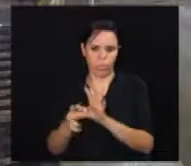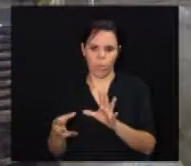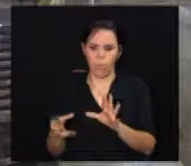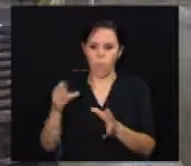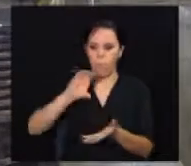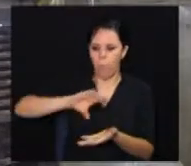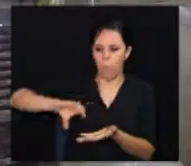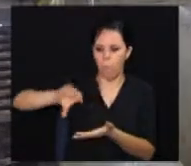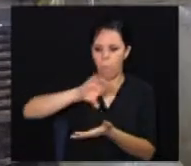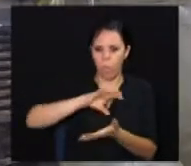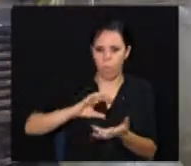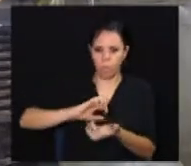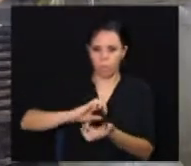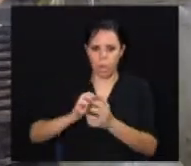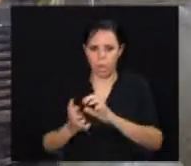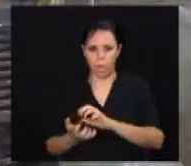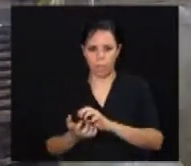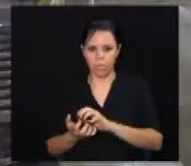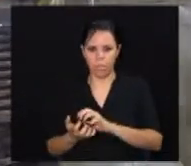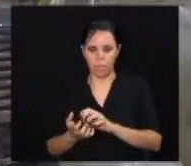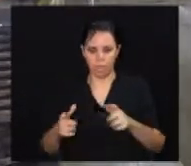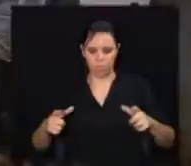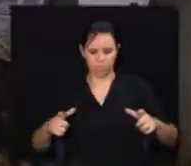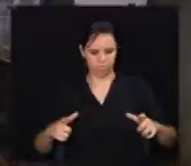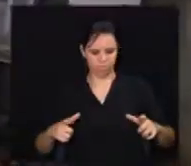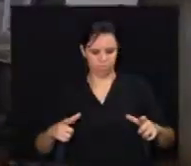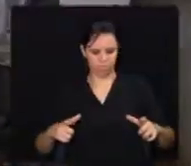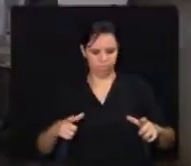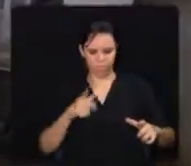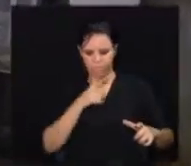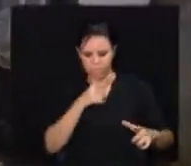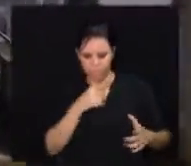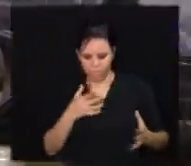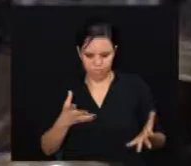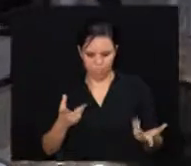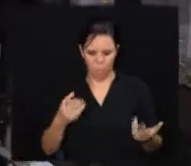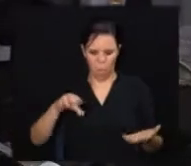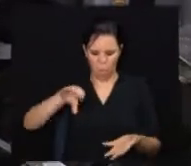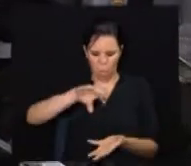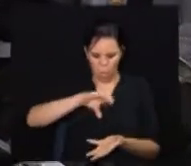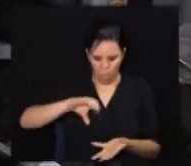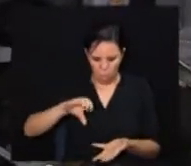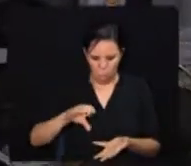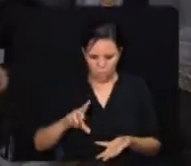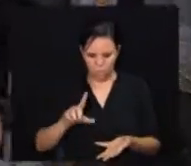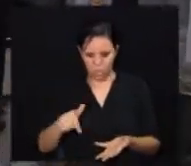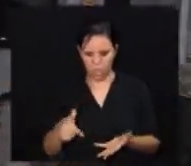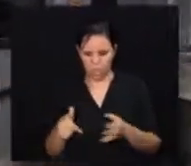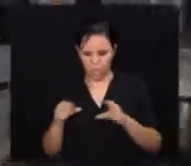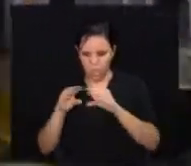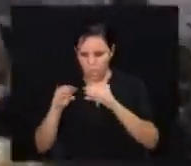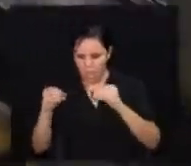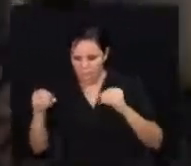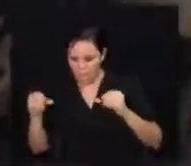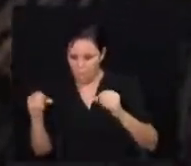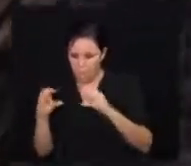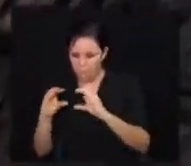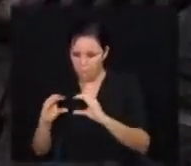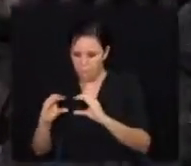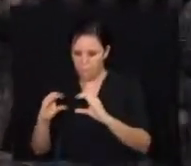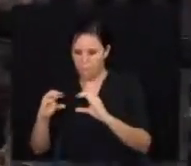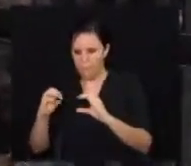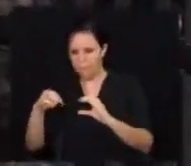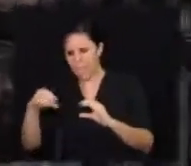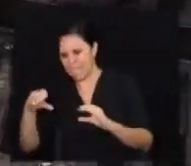estados, uma poça de molho no prato e a massa somente suja no molho. Ela não vai ficar uma massa que